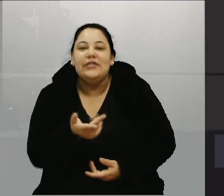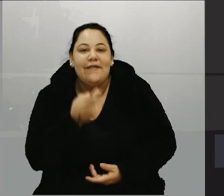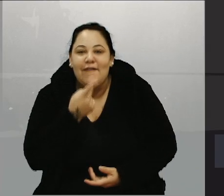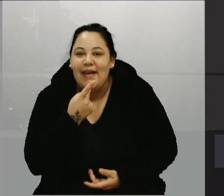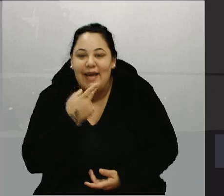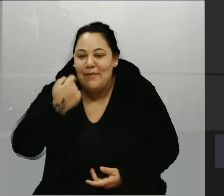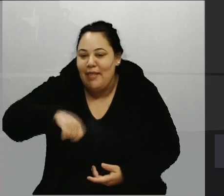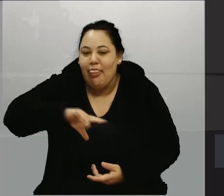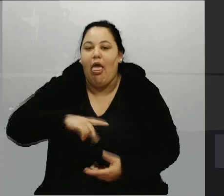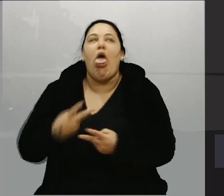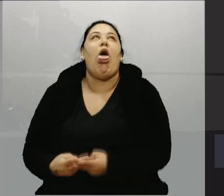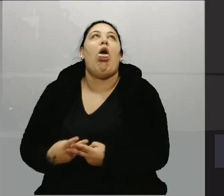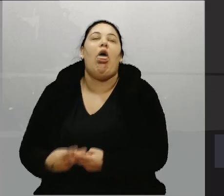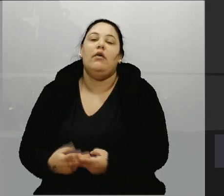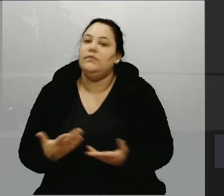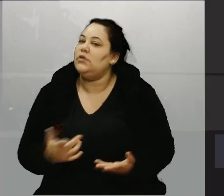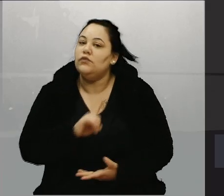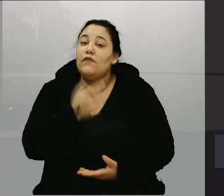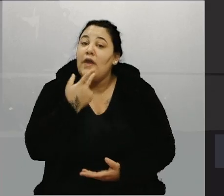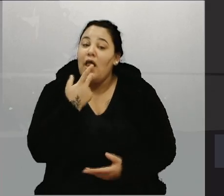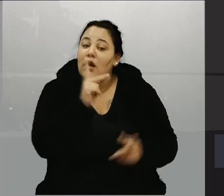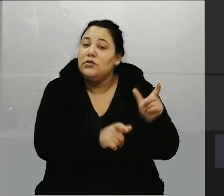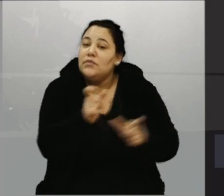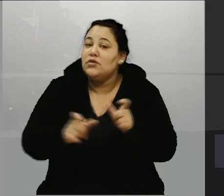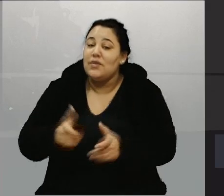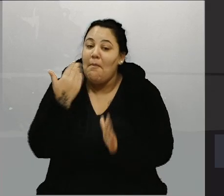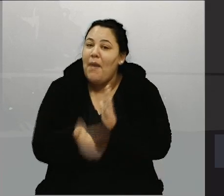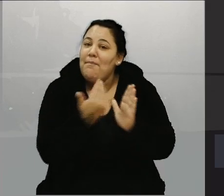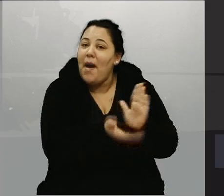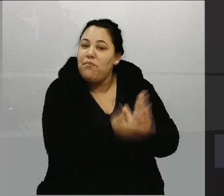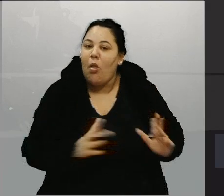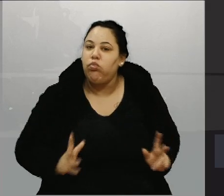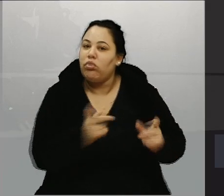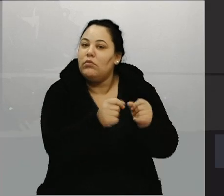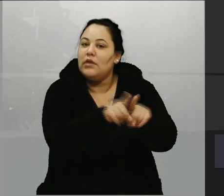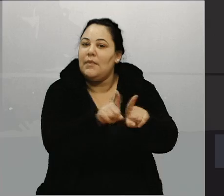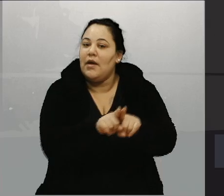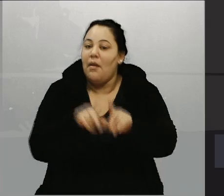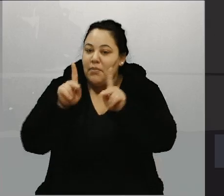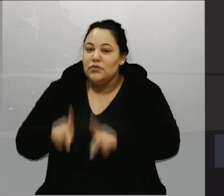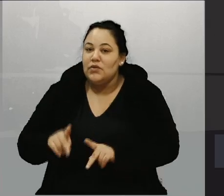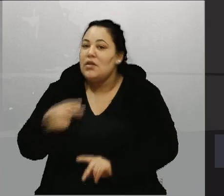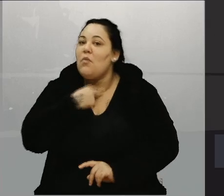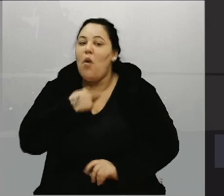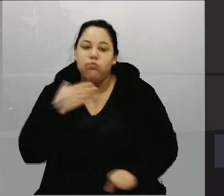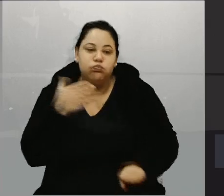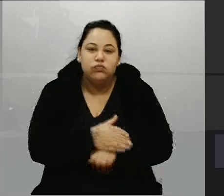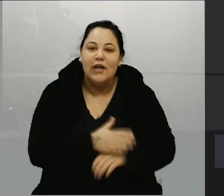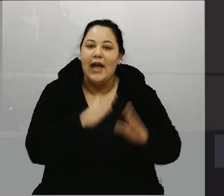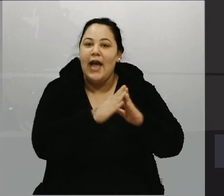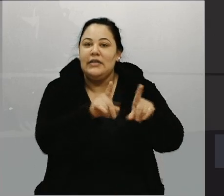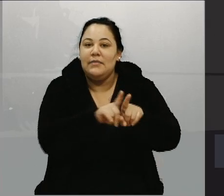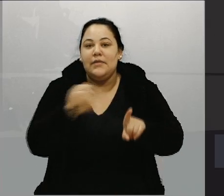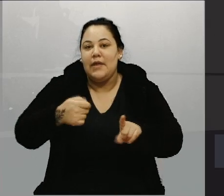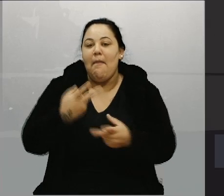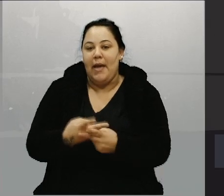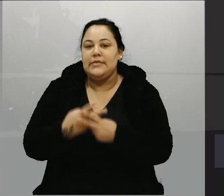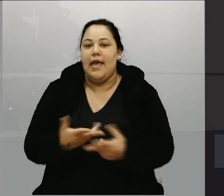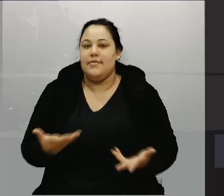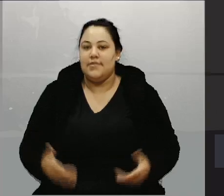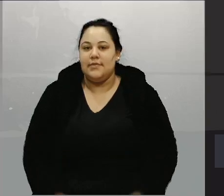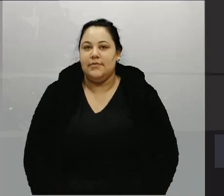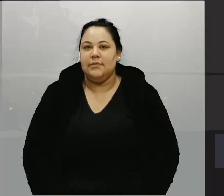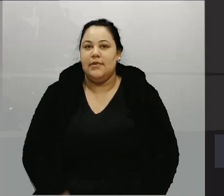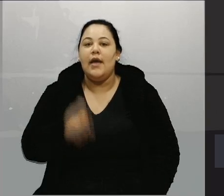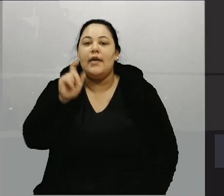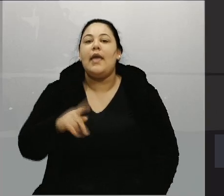tem que ter paciência. Falem para as pessoas que estão perdendo tudo, para as pessoas que estão lá, que não podem entrar dentro de casa, se tem que ter paciência. Quem me